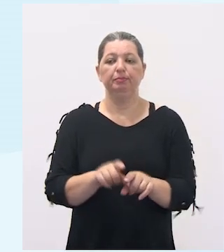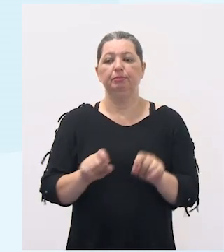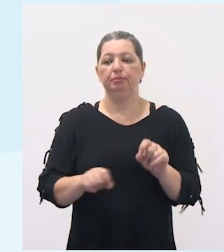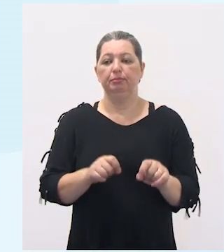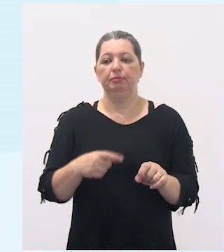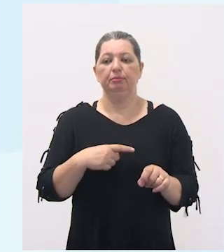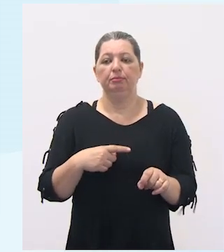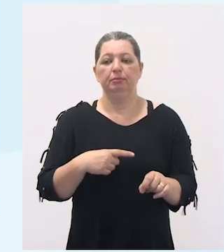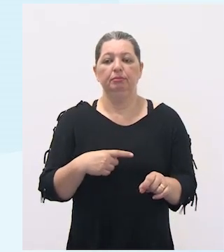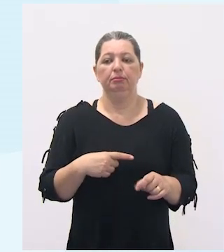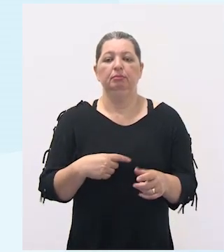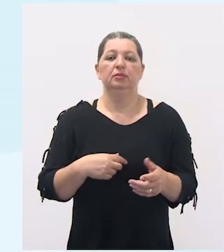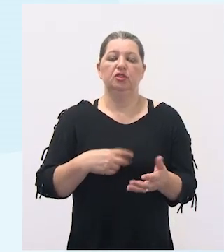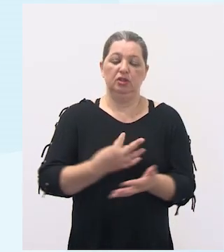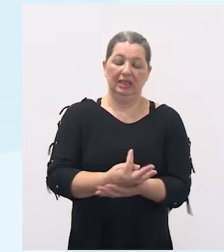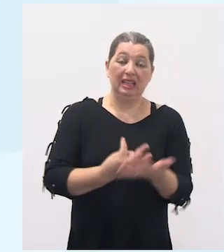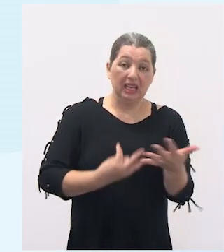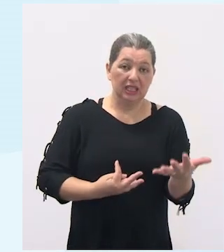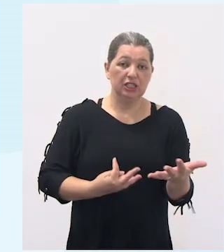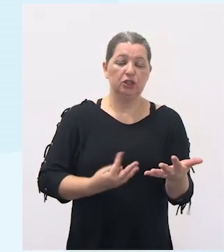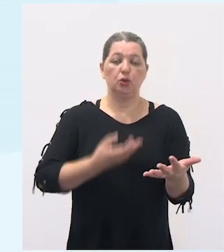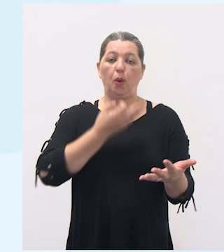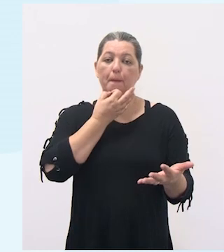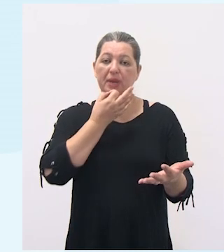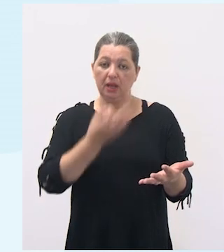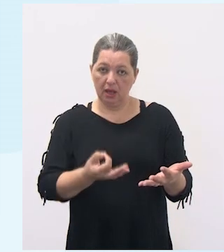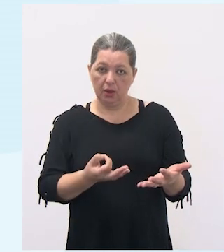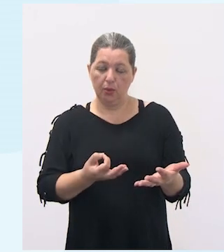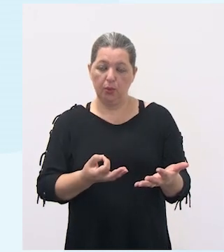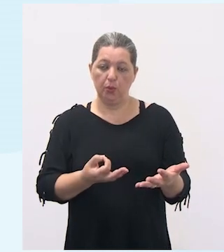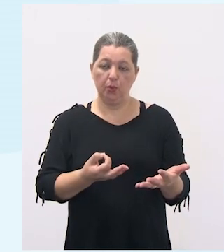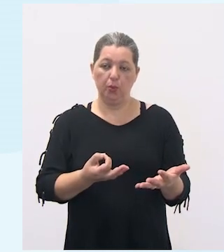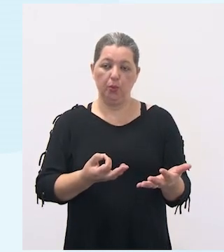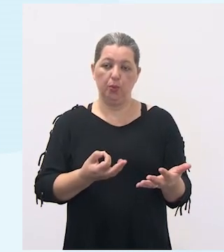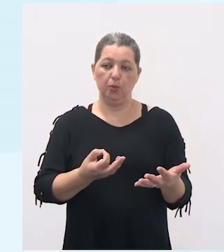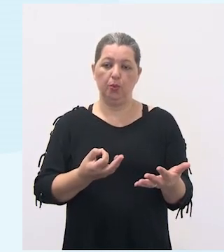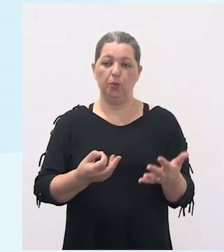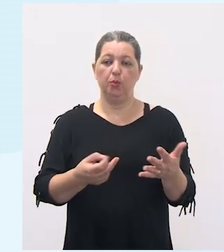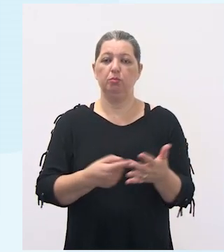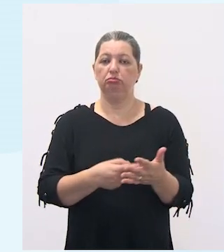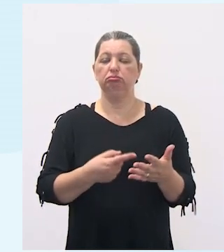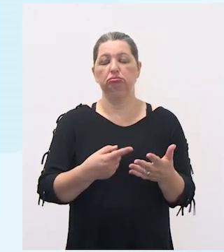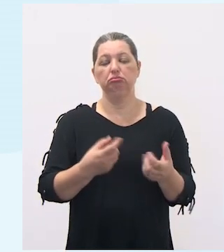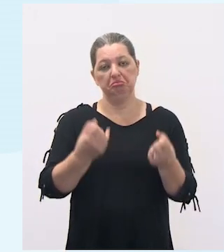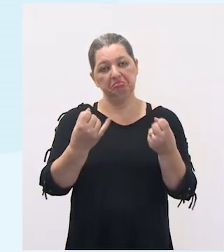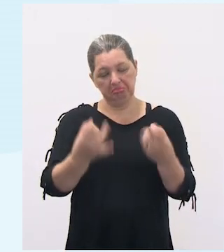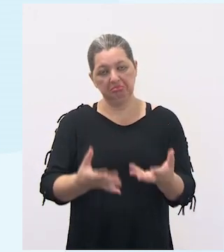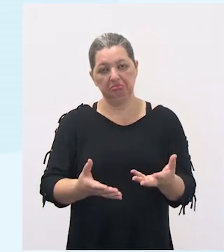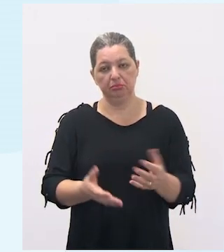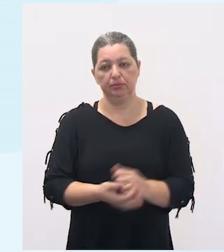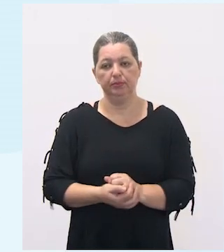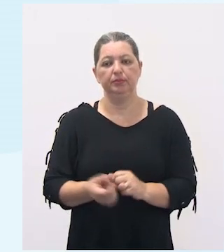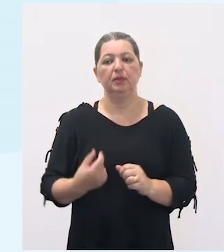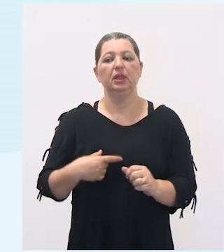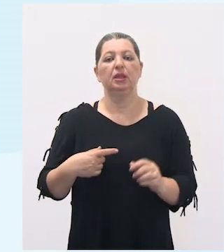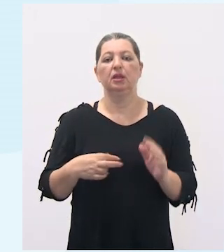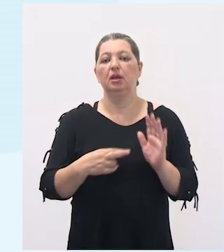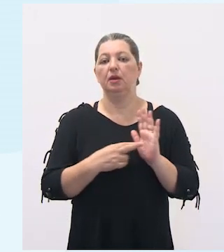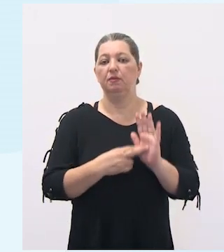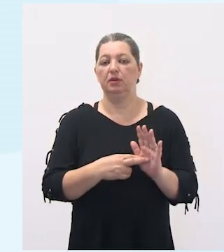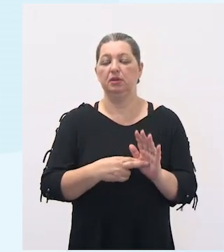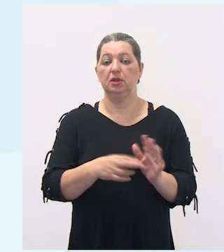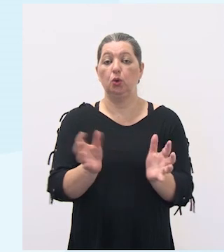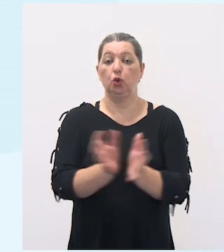segmentos descontínuos de texto, fato de opinião, enunciado em relação a esse mesmo fato. Nós pegamos aqui um referencial do 9º